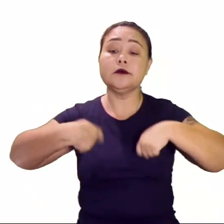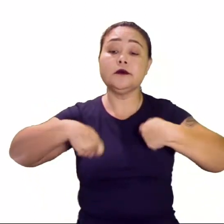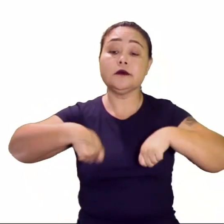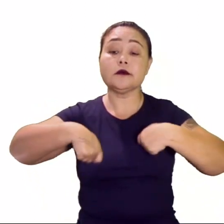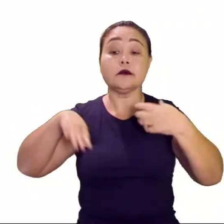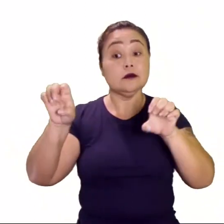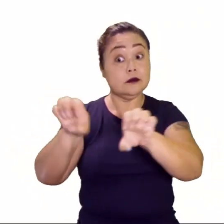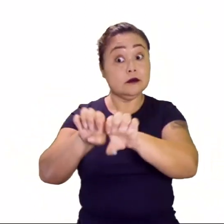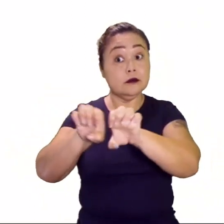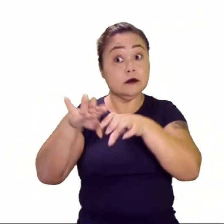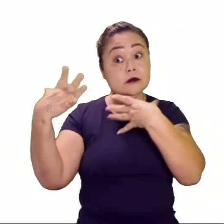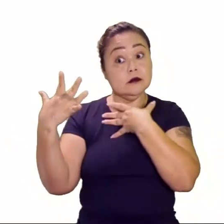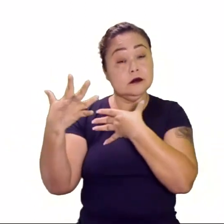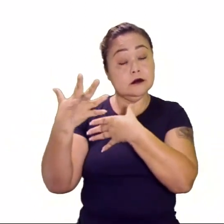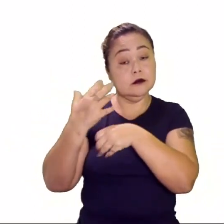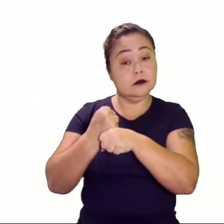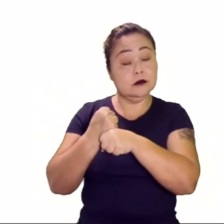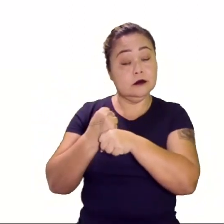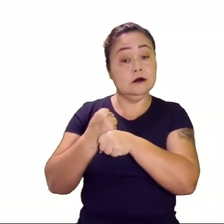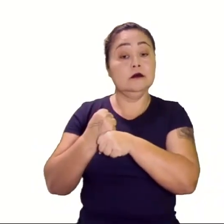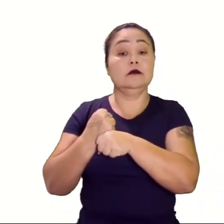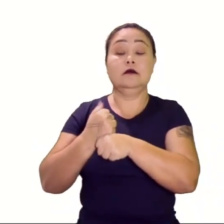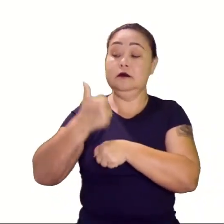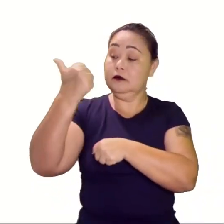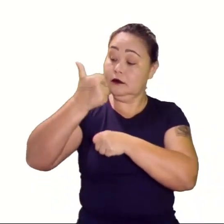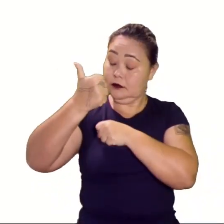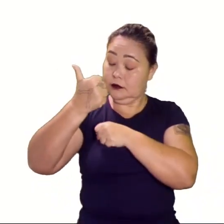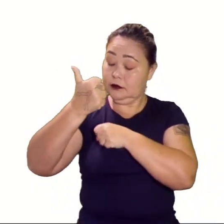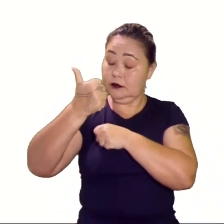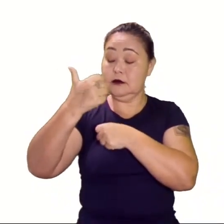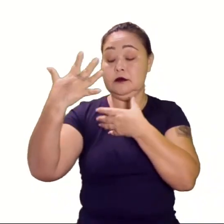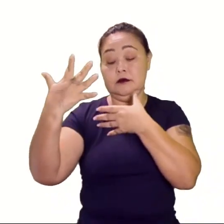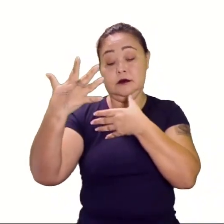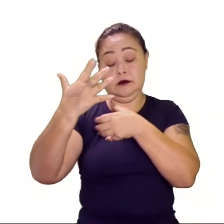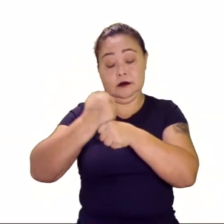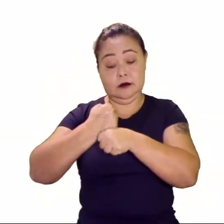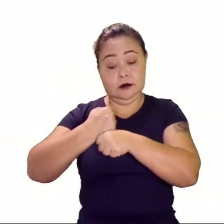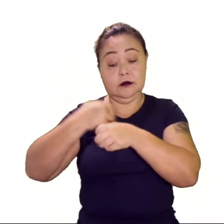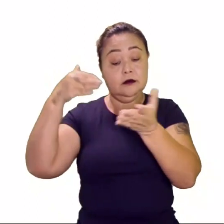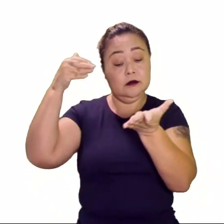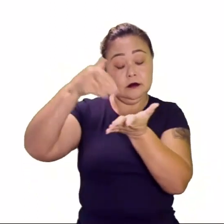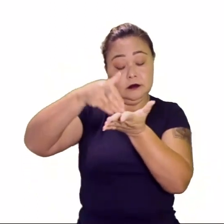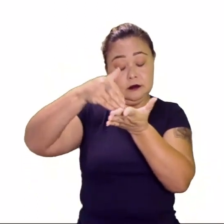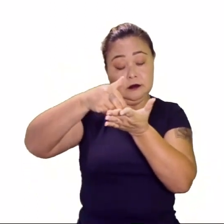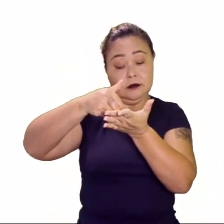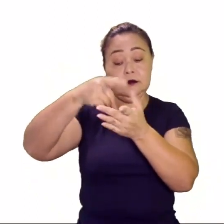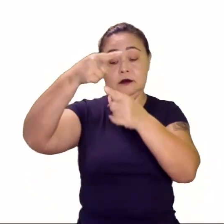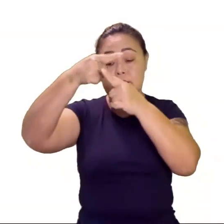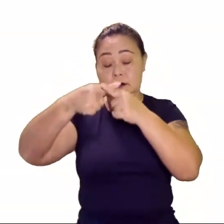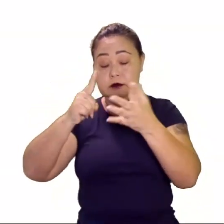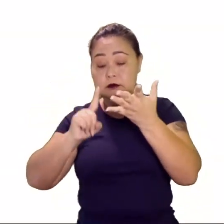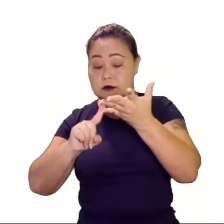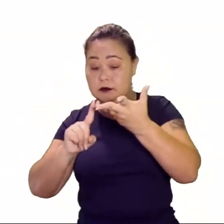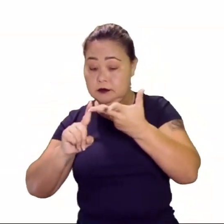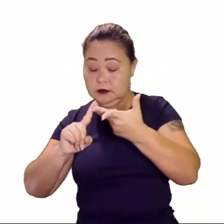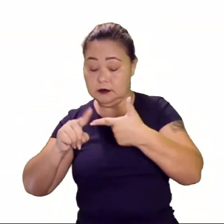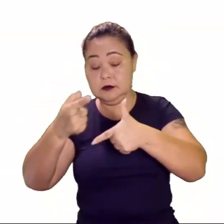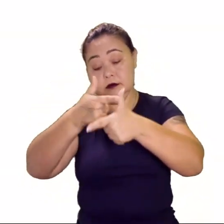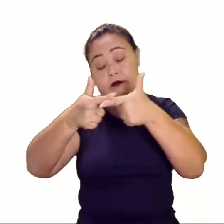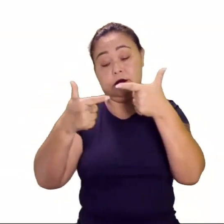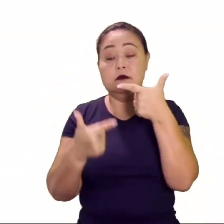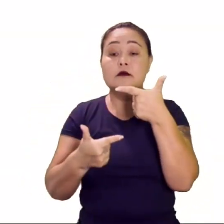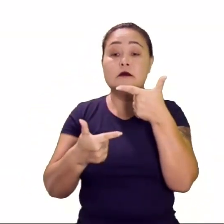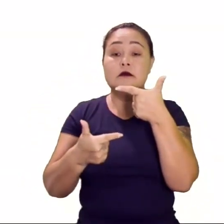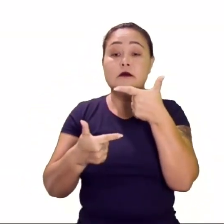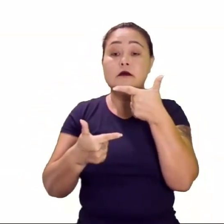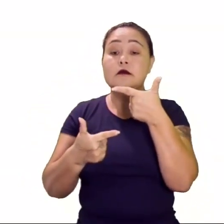nossa equação da soma, né, nós temos o primeiro mais o último vezes a quantidade sobre 2.